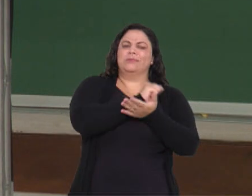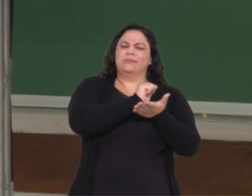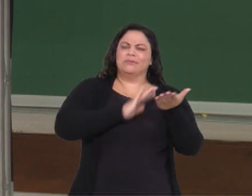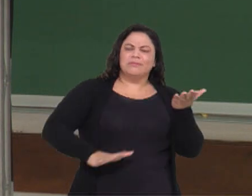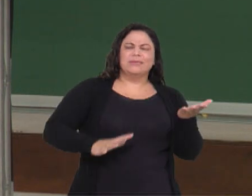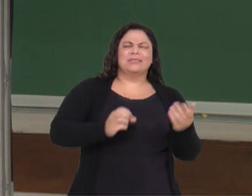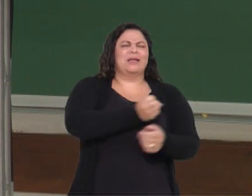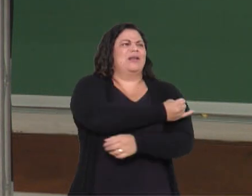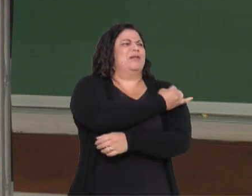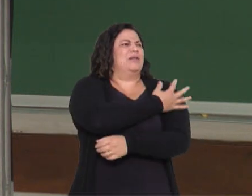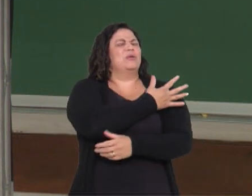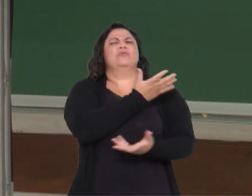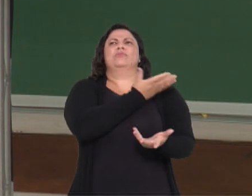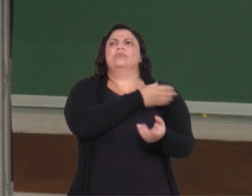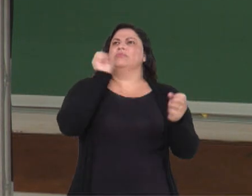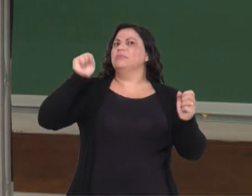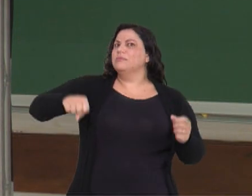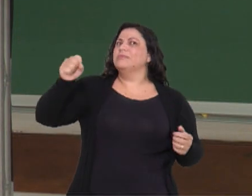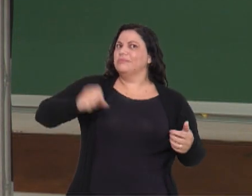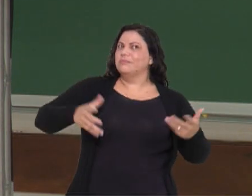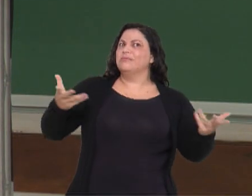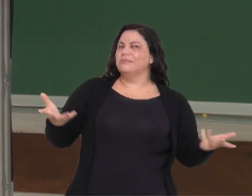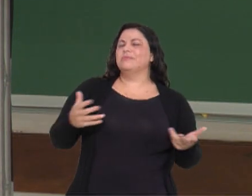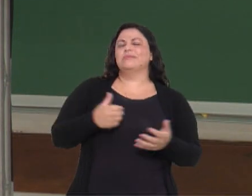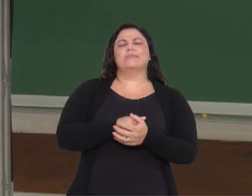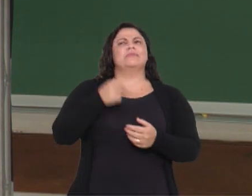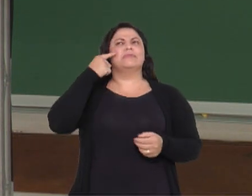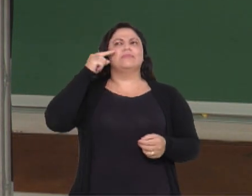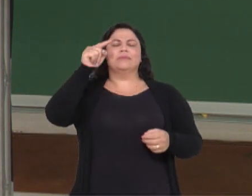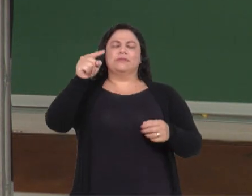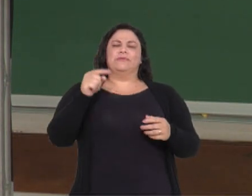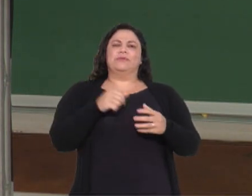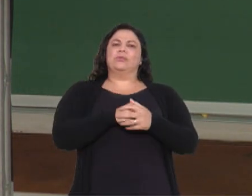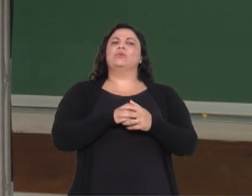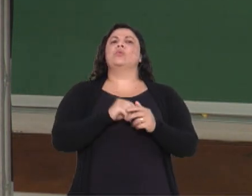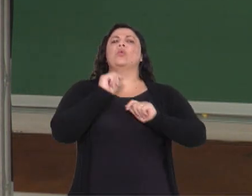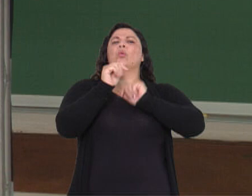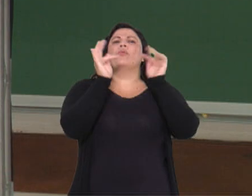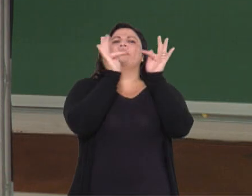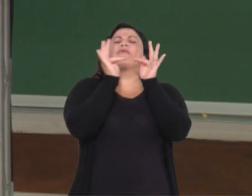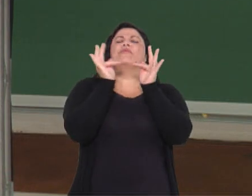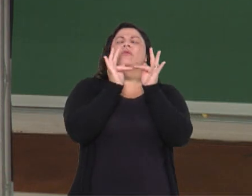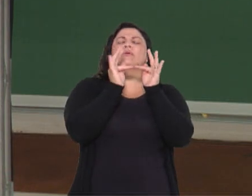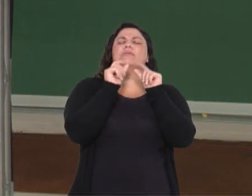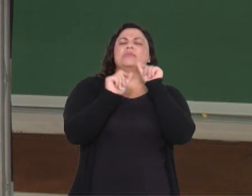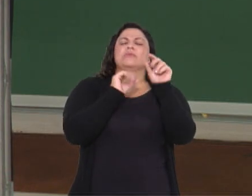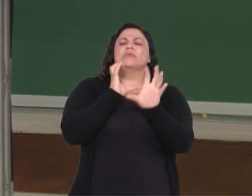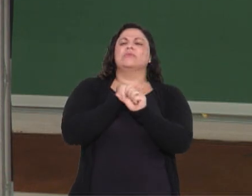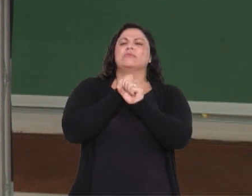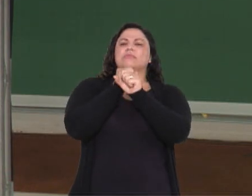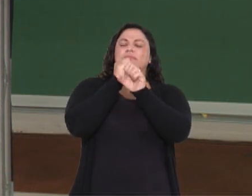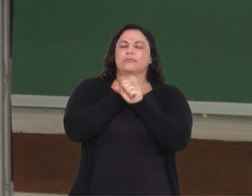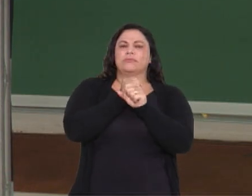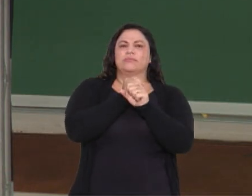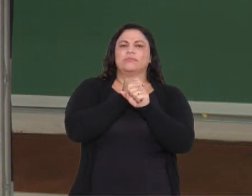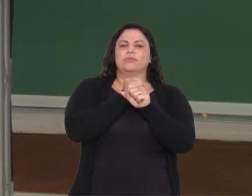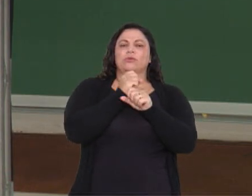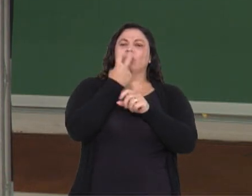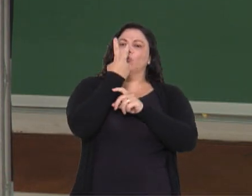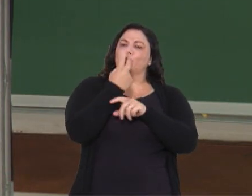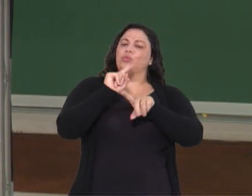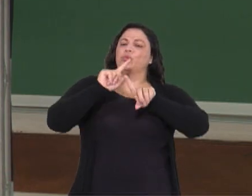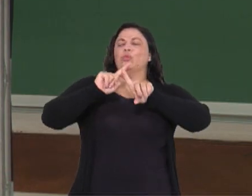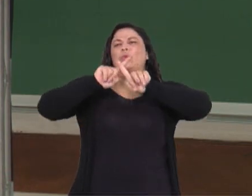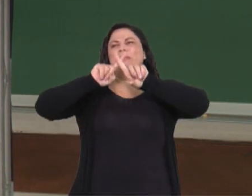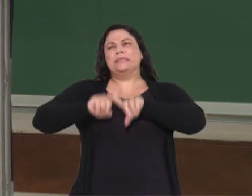lado fundamental. Vocês viram a fórmula lá do cálculo do comprimento ou do perímetro? Lembraram? 2 vezes